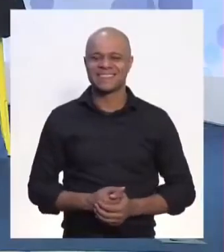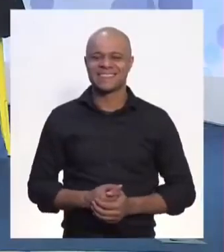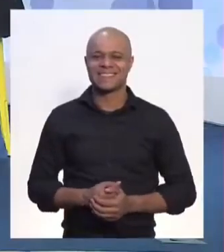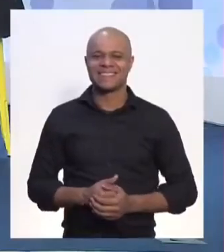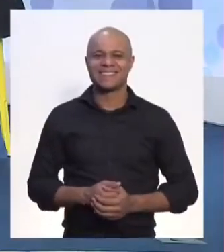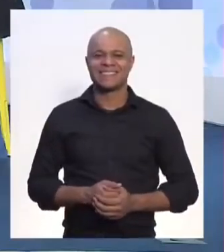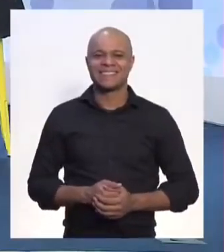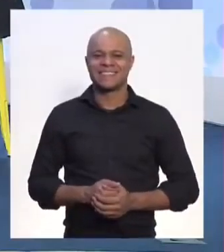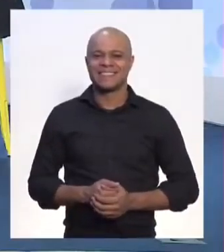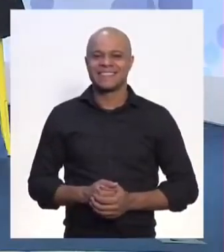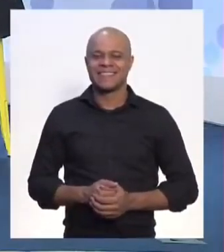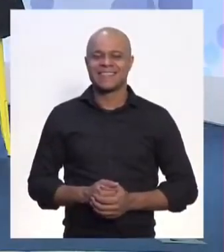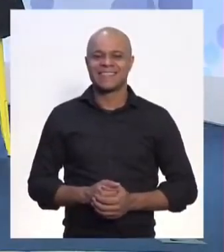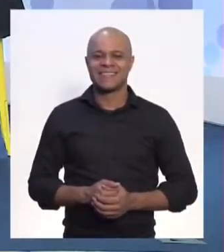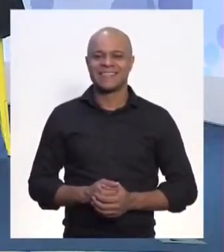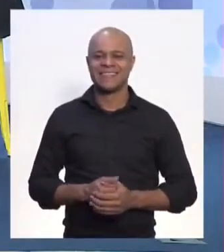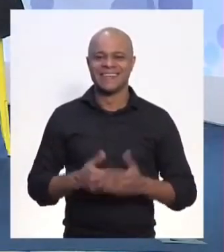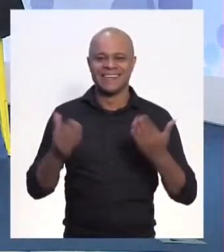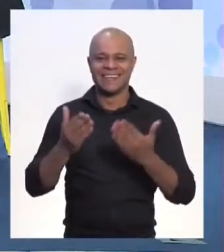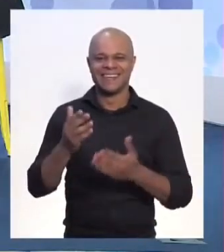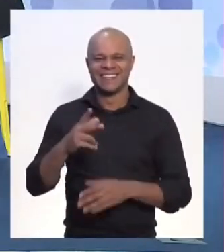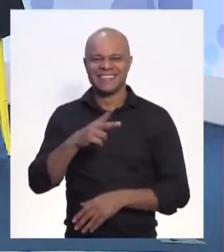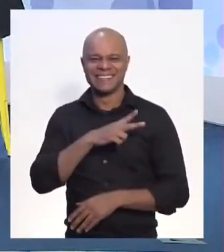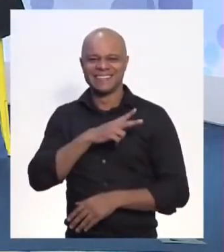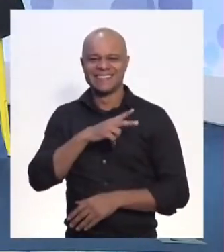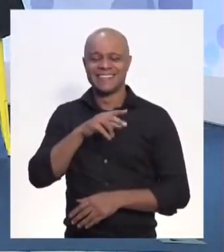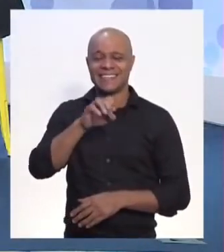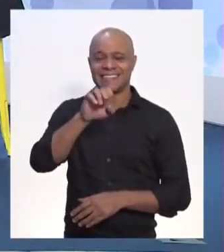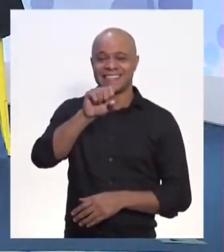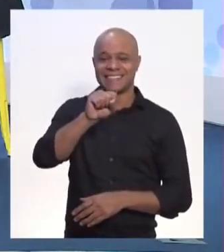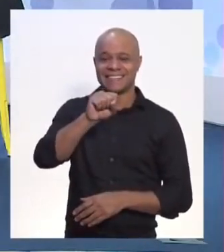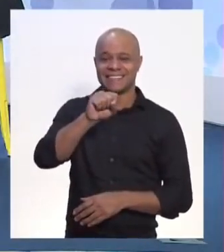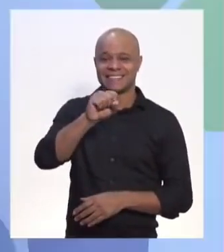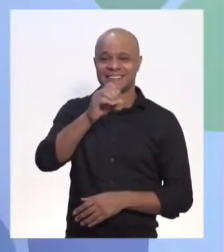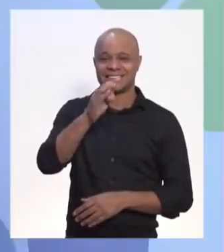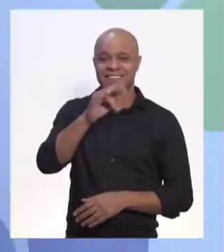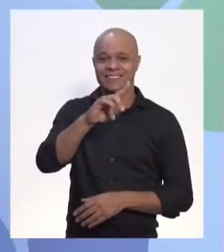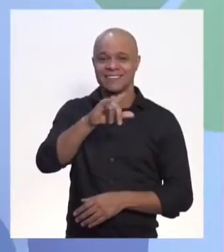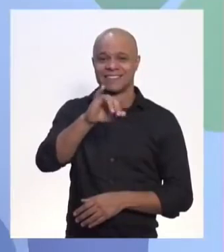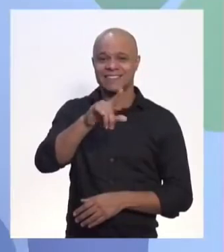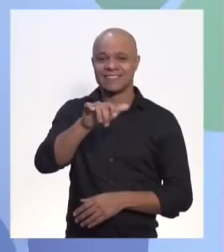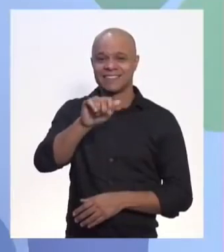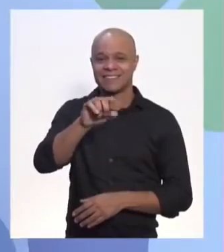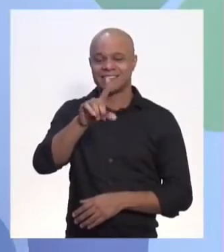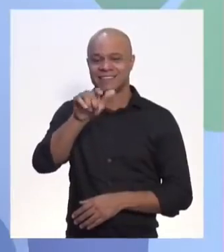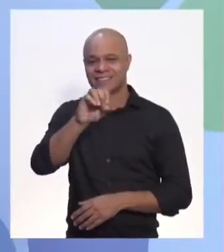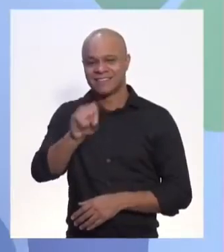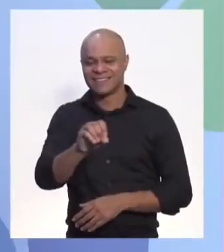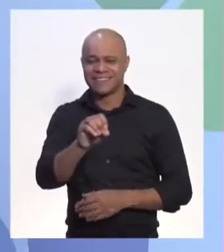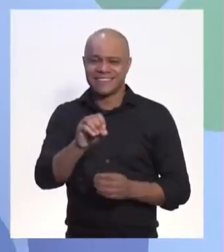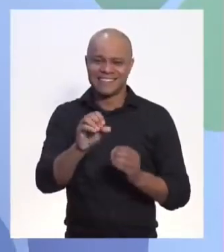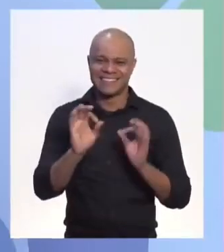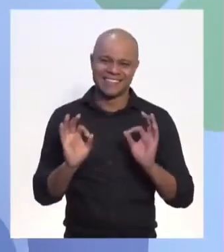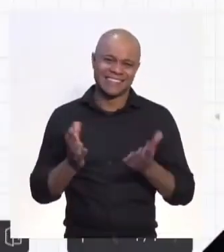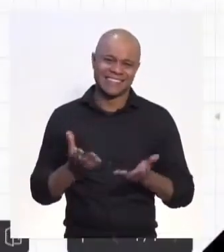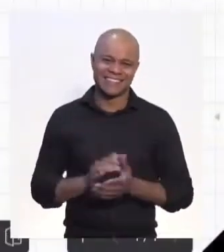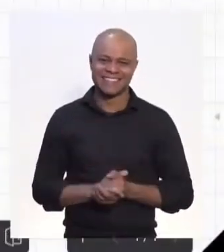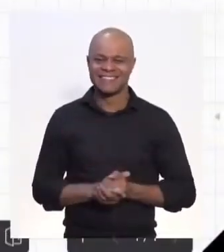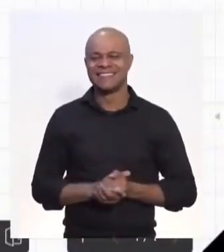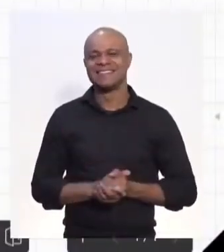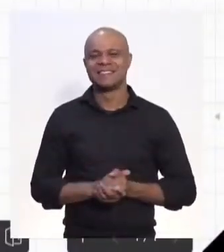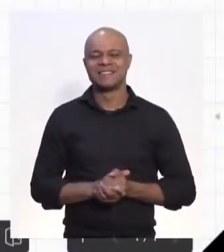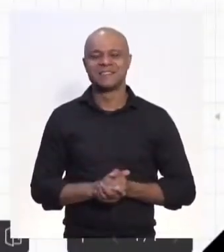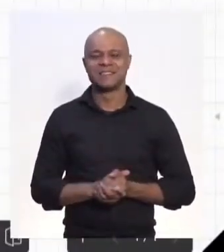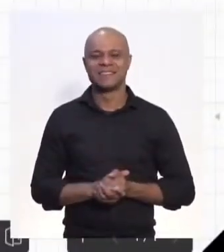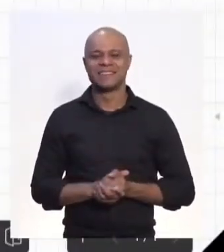peraí. Agora estilizado é um nome para a minha reta tá torta. Mal feito. Tudo bem. Ó, eu vou